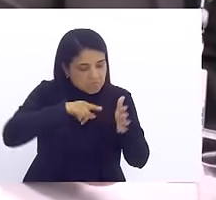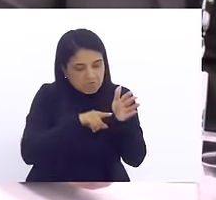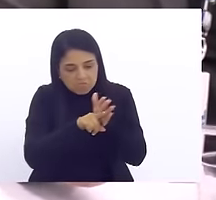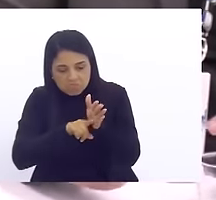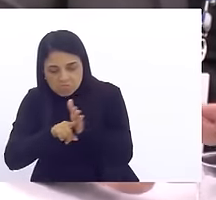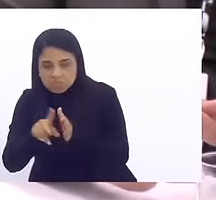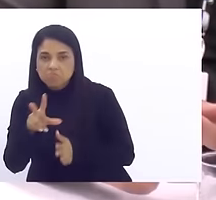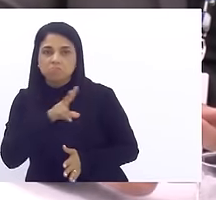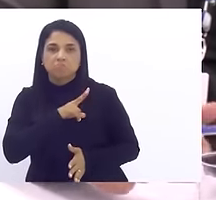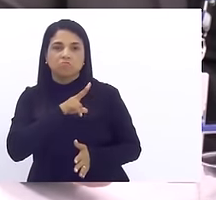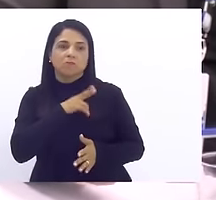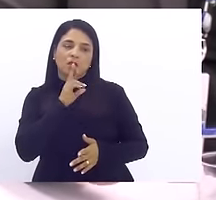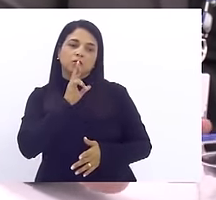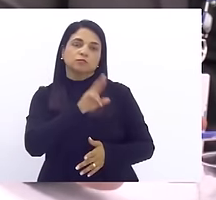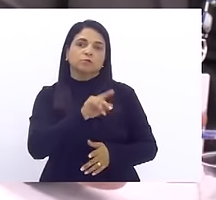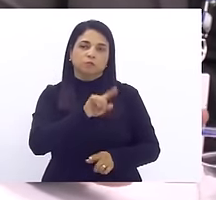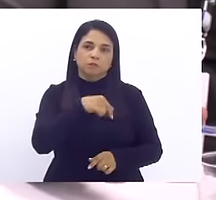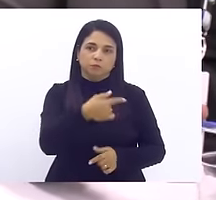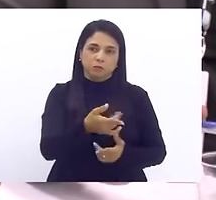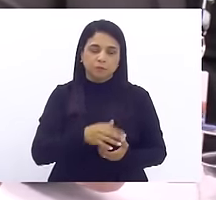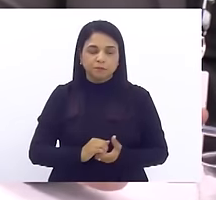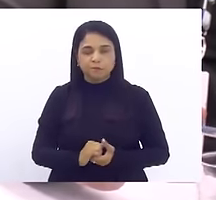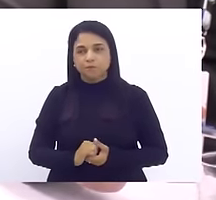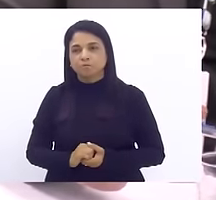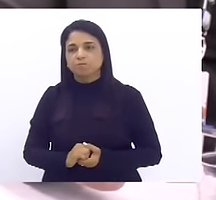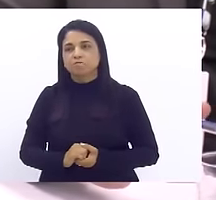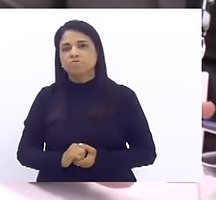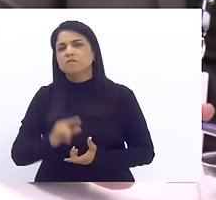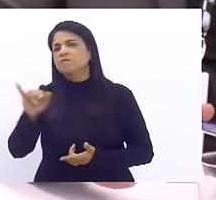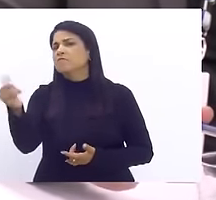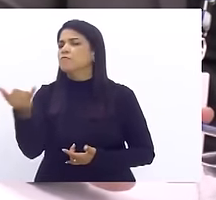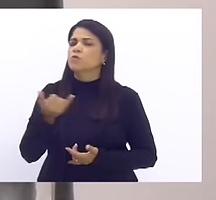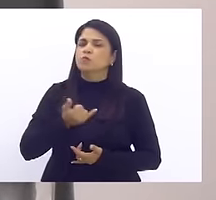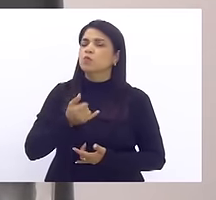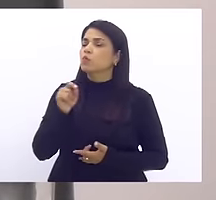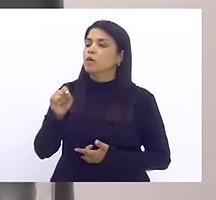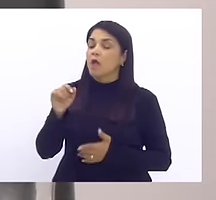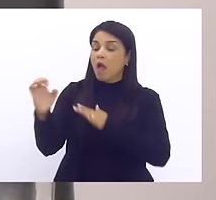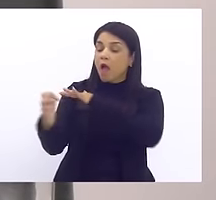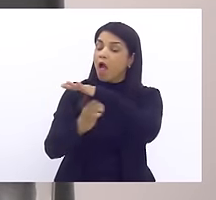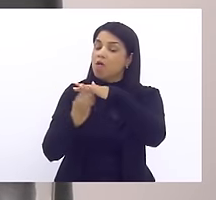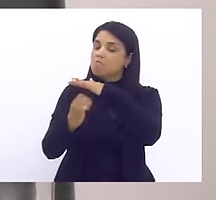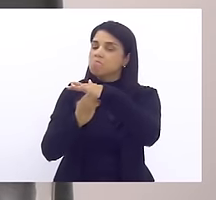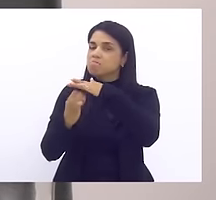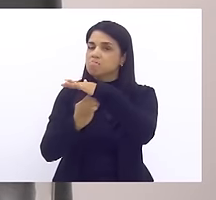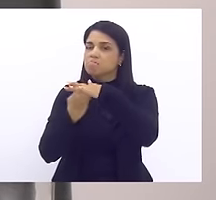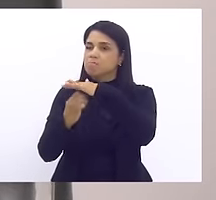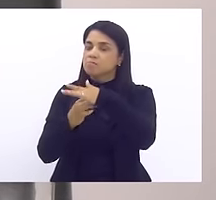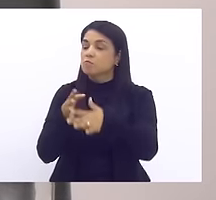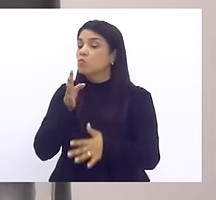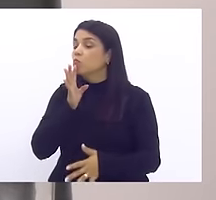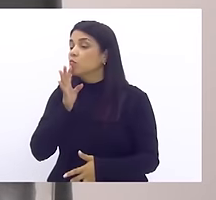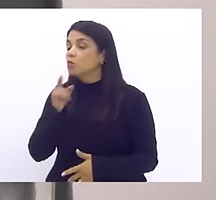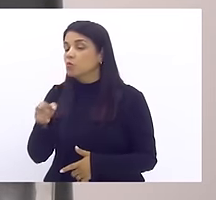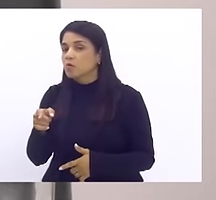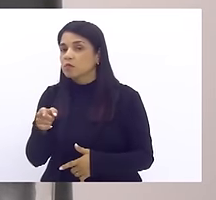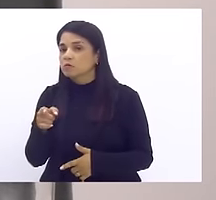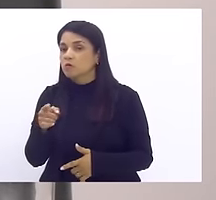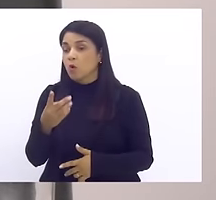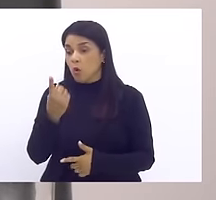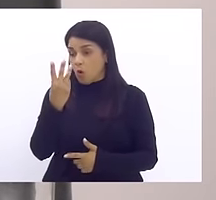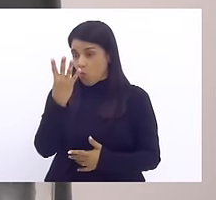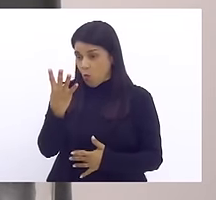eu Talvez consiga responder Ok e a senhora falou que a empresa tem conhecimento a senhora tem conhecimento que tem quatro